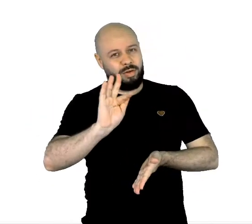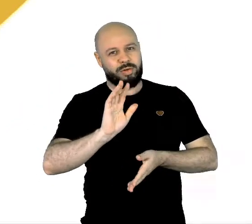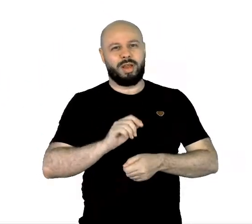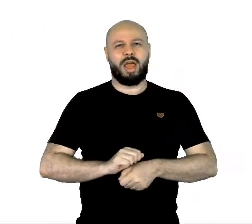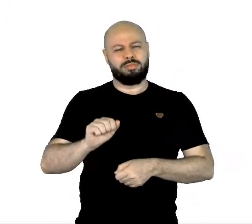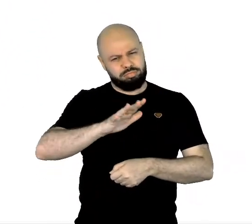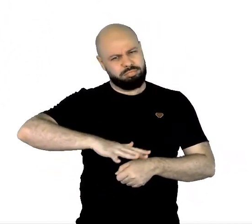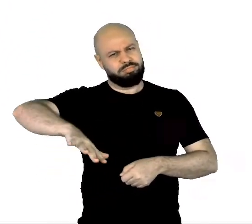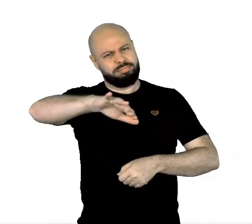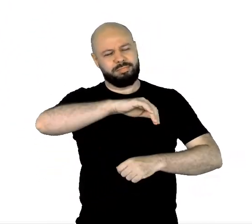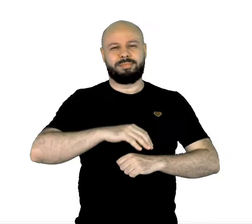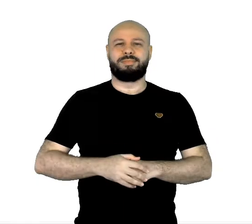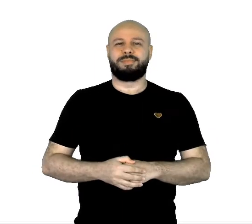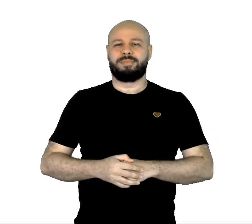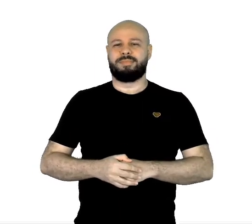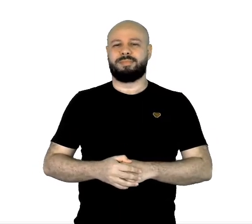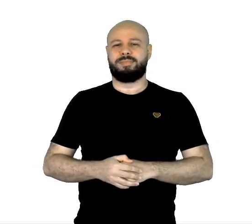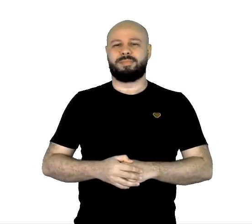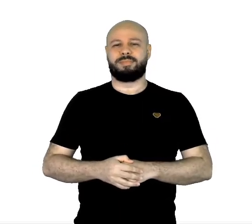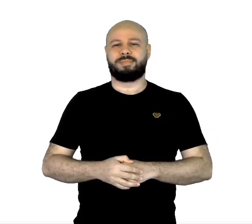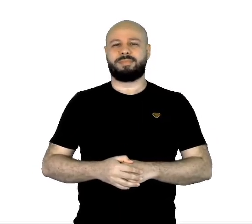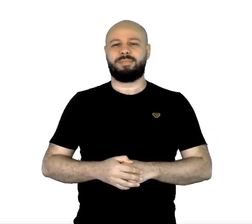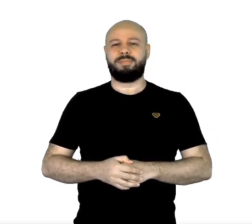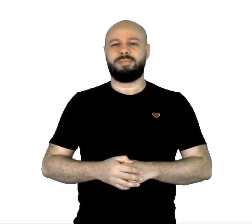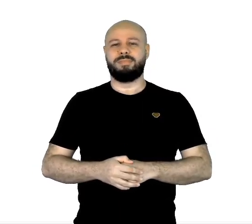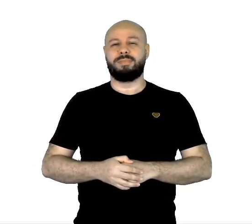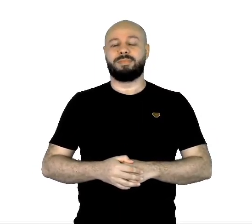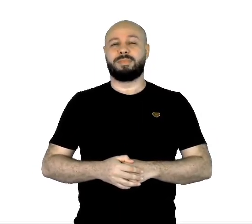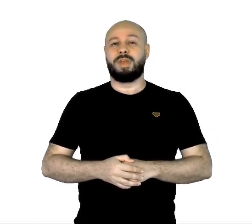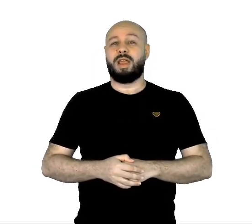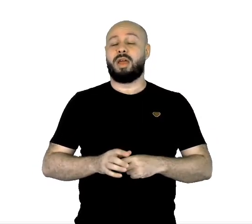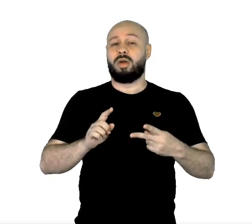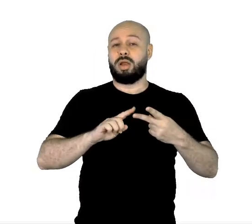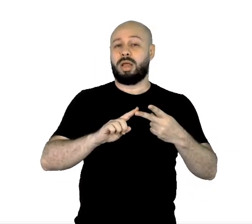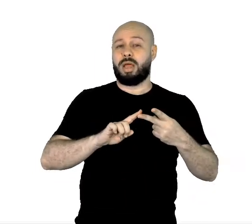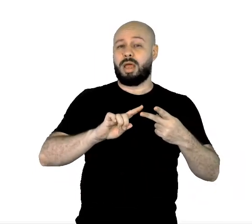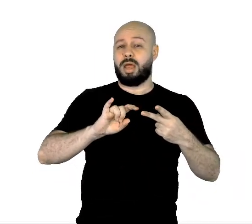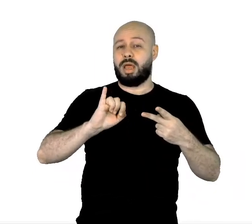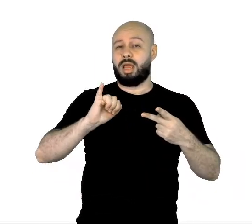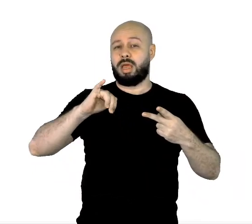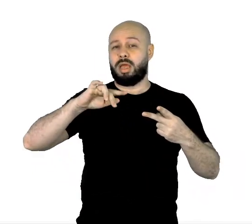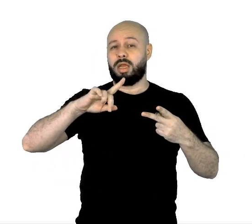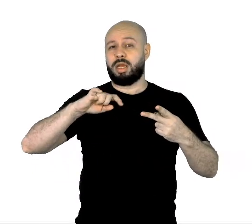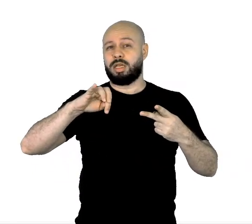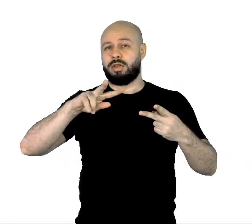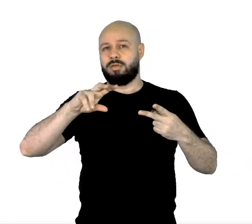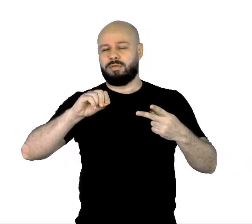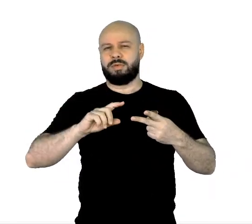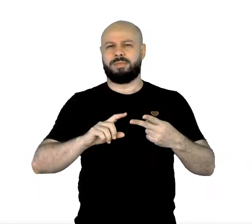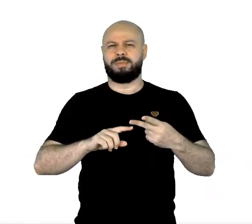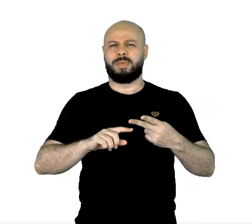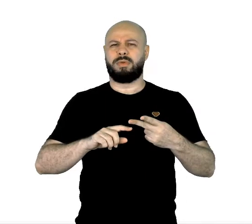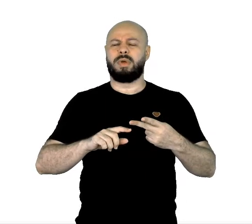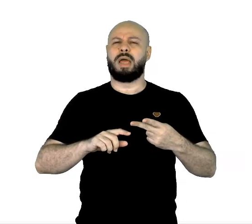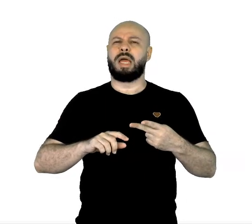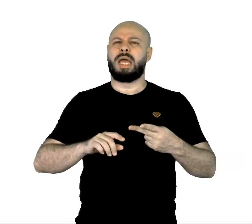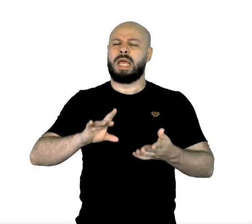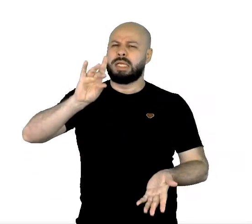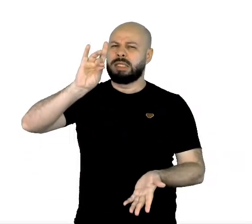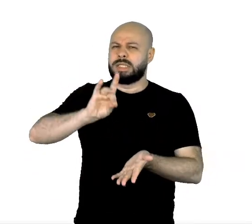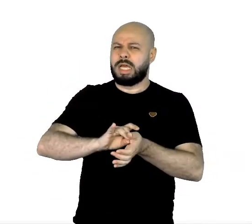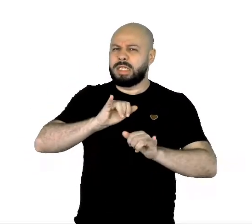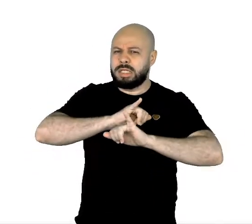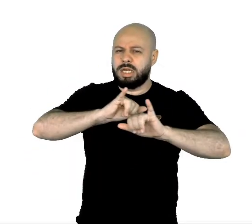geral. Próximo. E agora vamos conhecer o resumo indicativo. Literalmente afirmando,